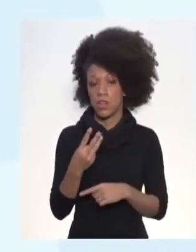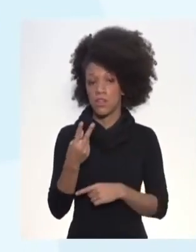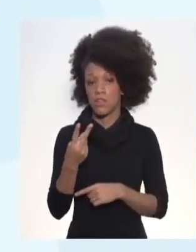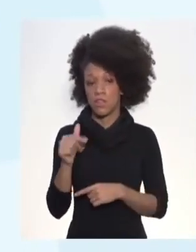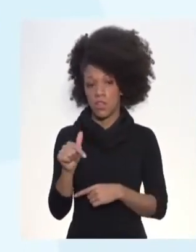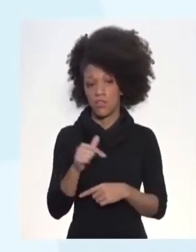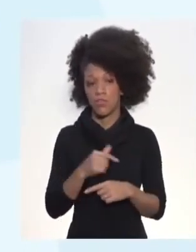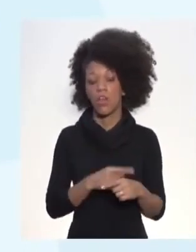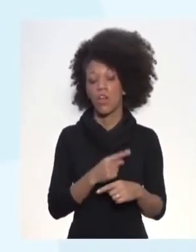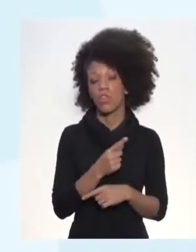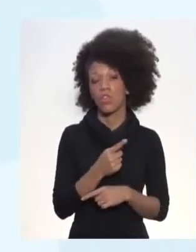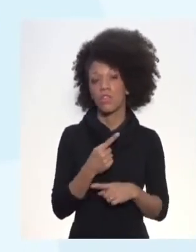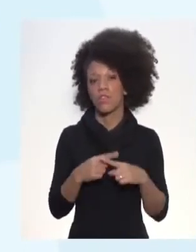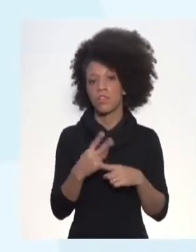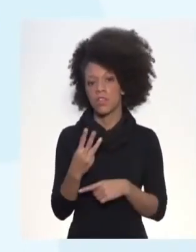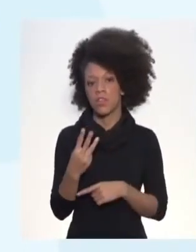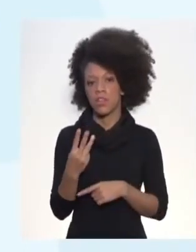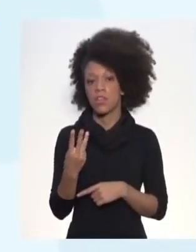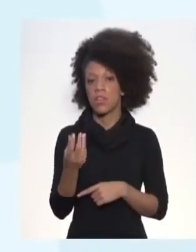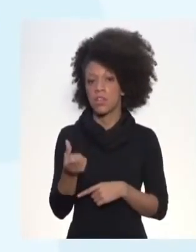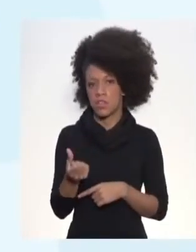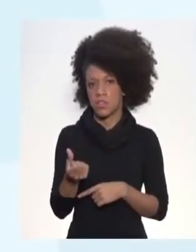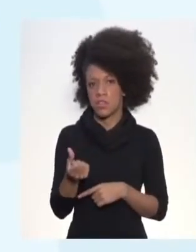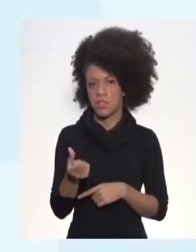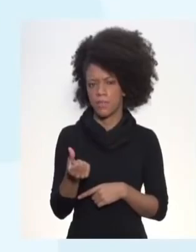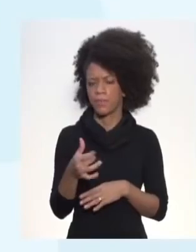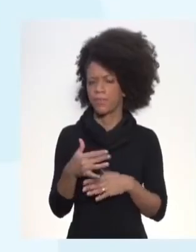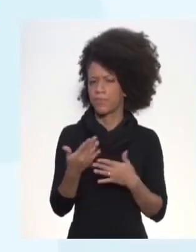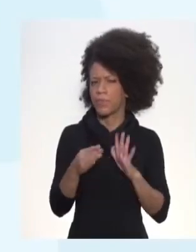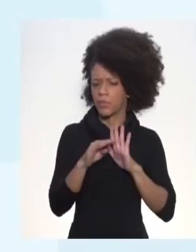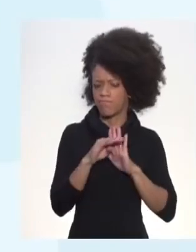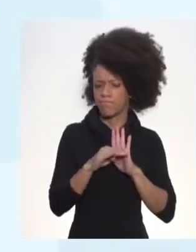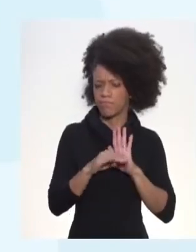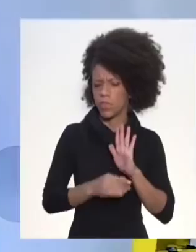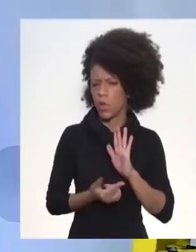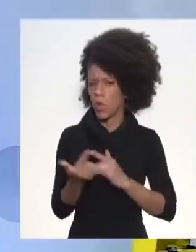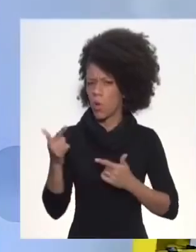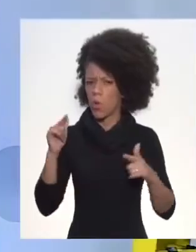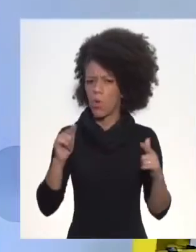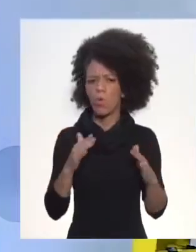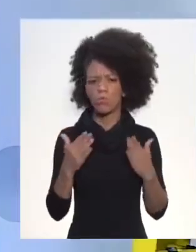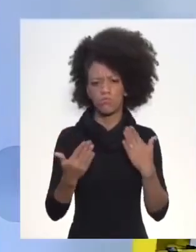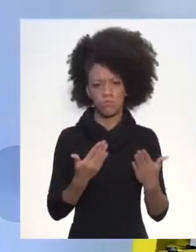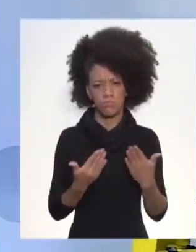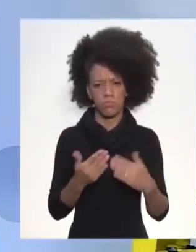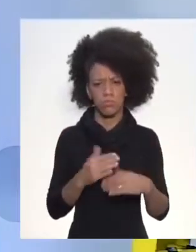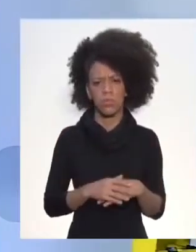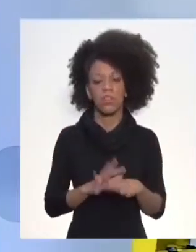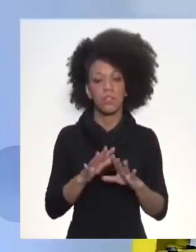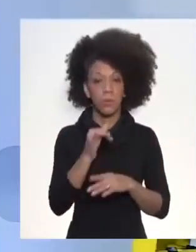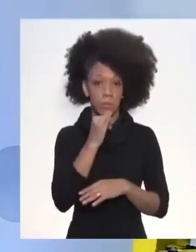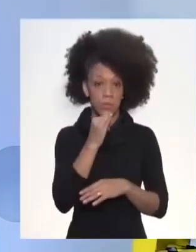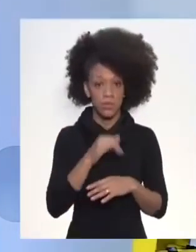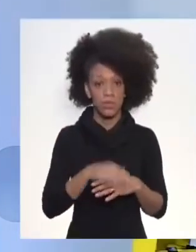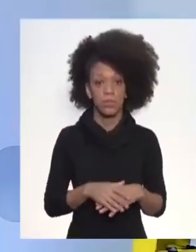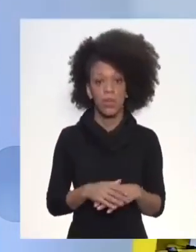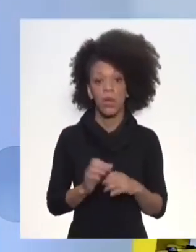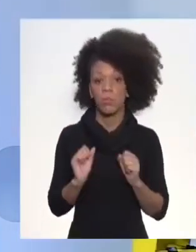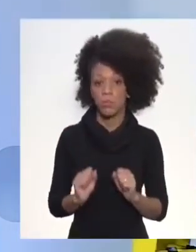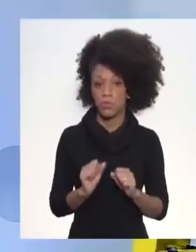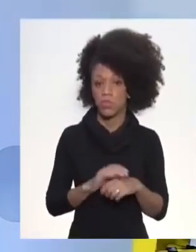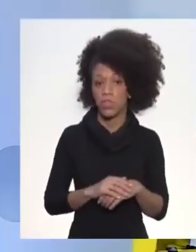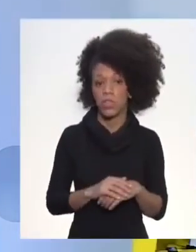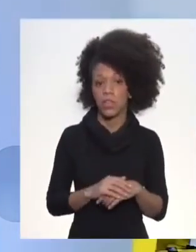12 vezes 3, 36. E aí a gente consegue estabelecer outras tantas comparações, Tony. Então, por exemplo, eu poderia dizer